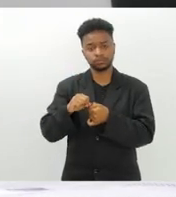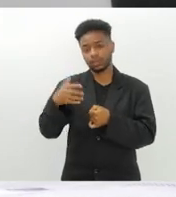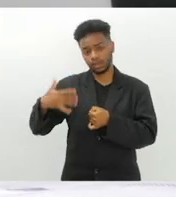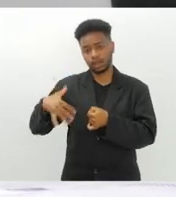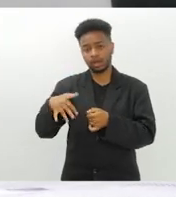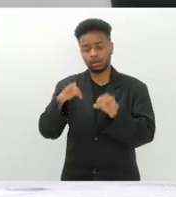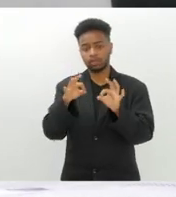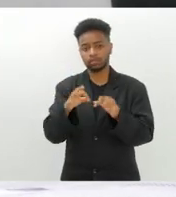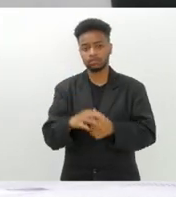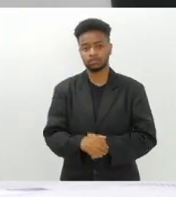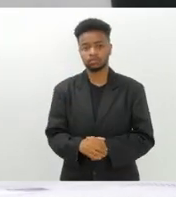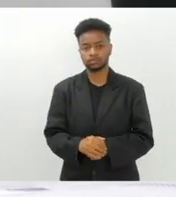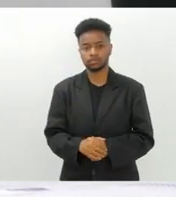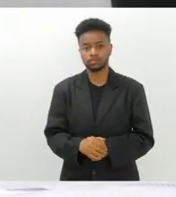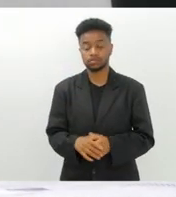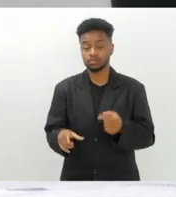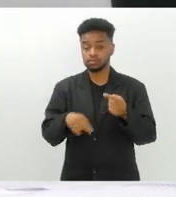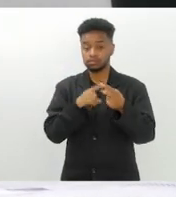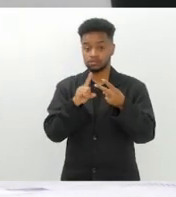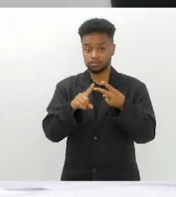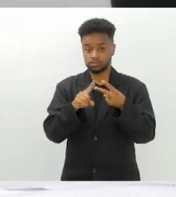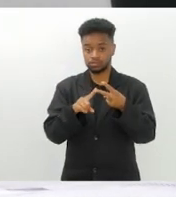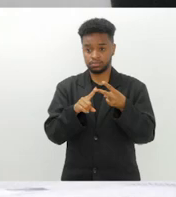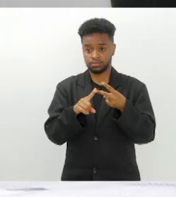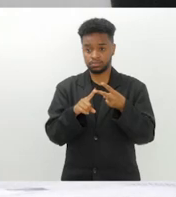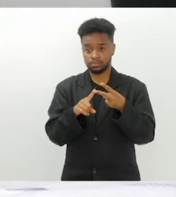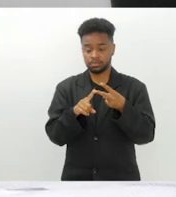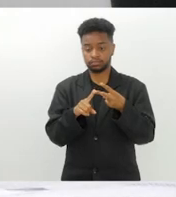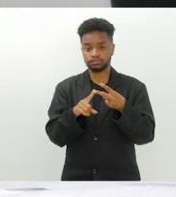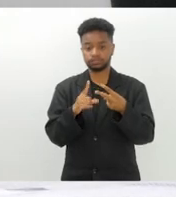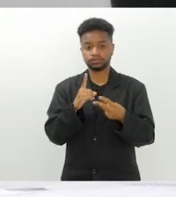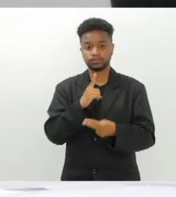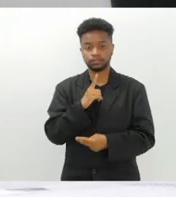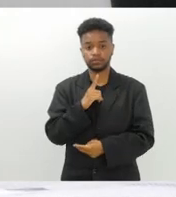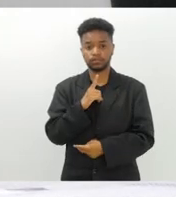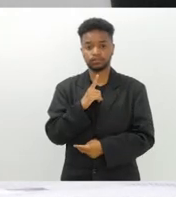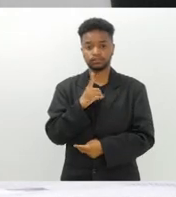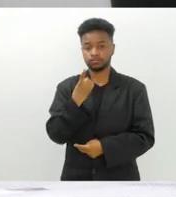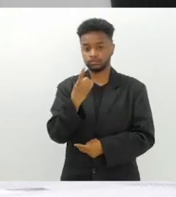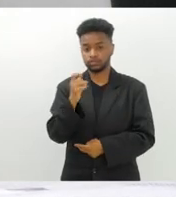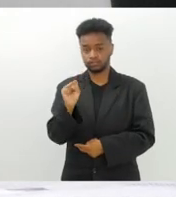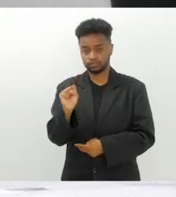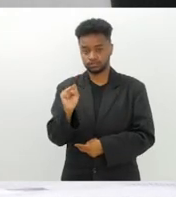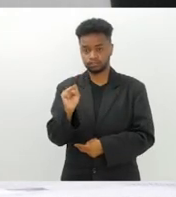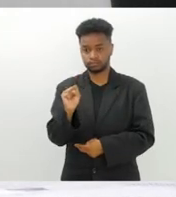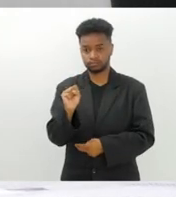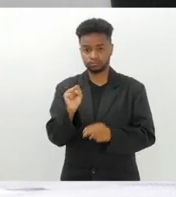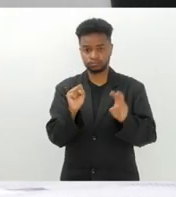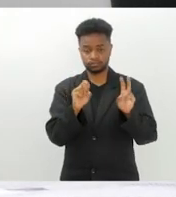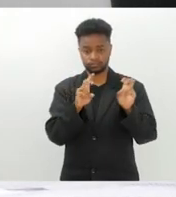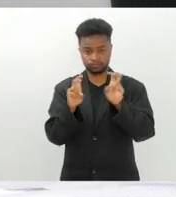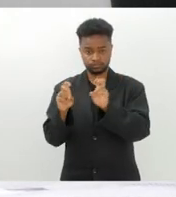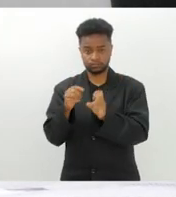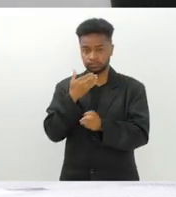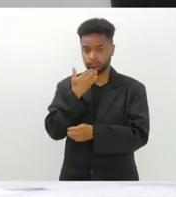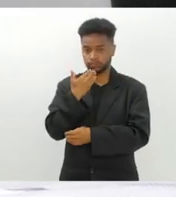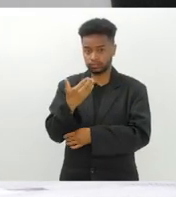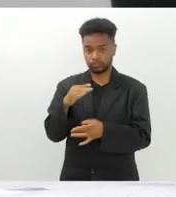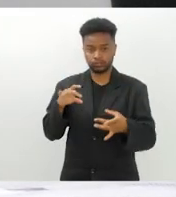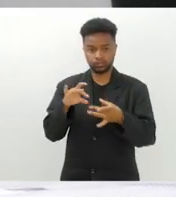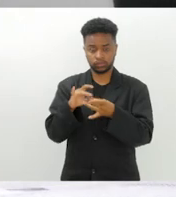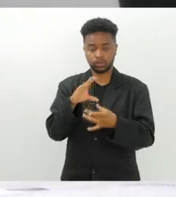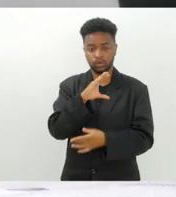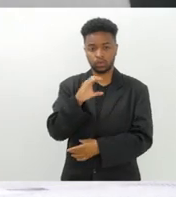uma cooperativa. Segundo, das 18 questões que era exigido para uma cooperativa para